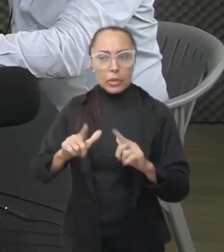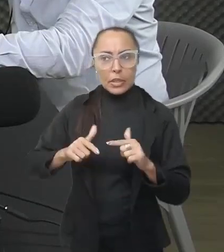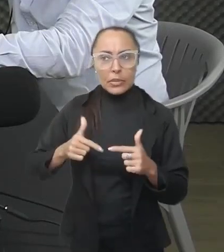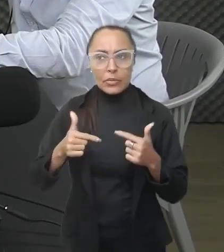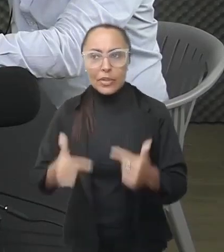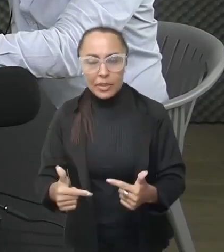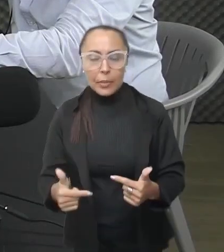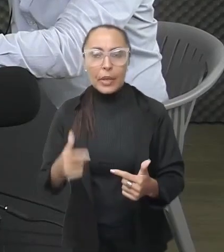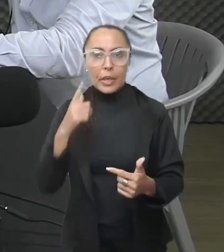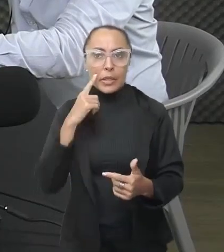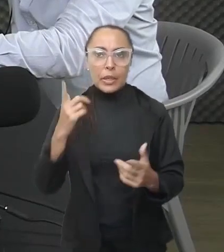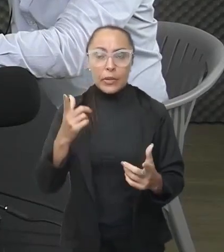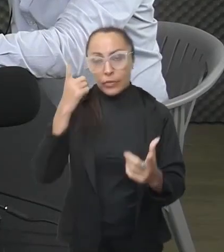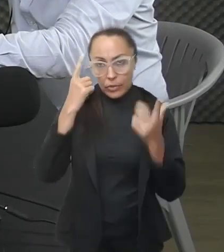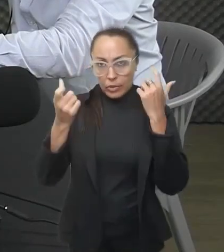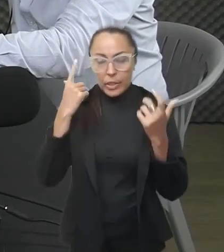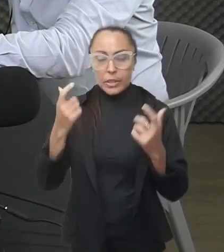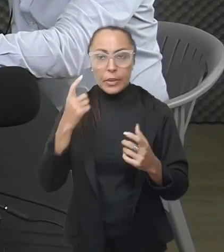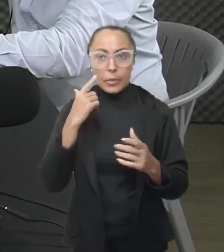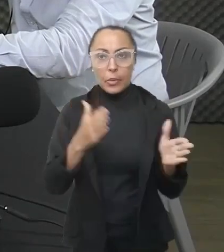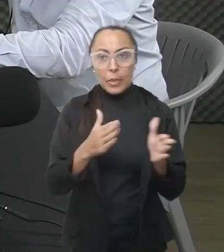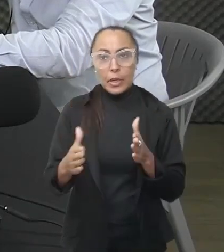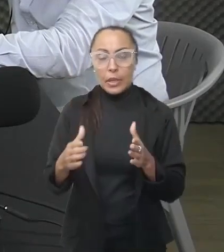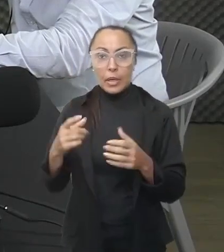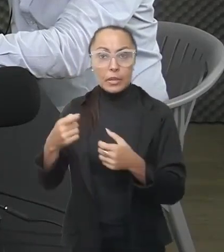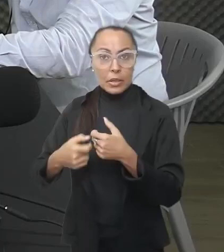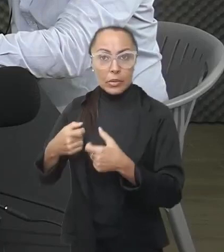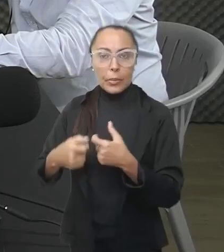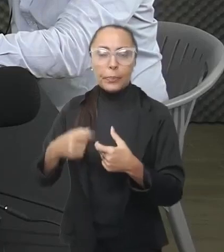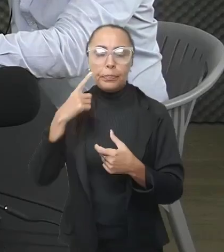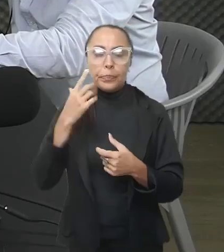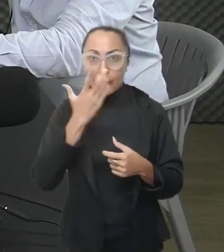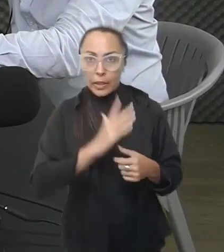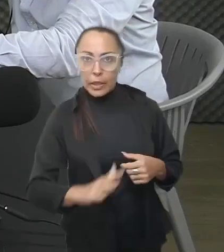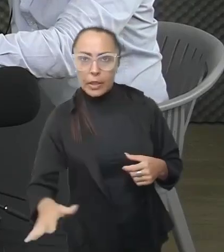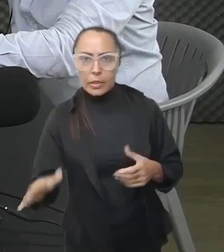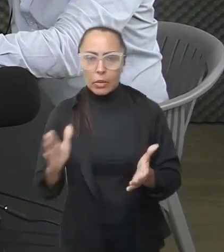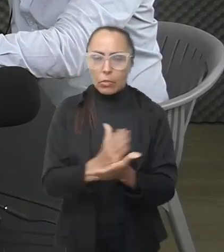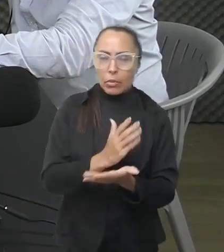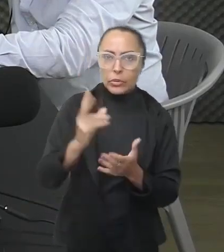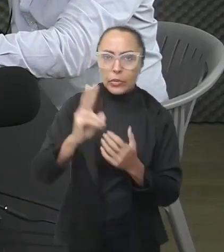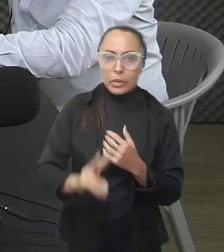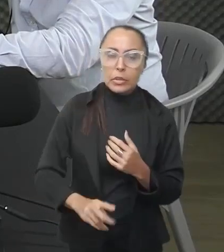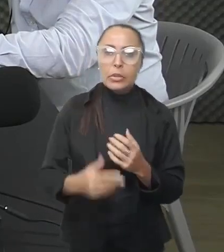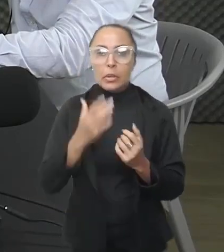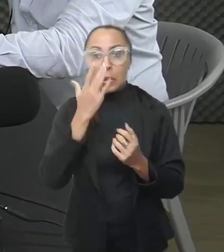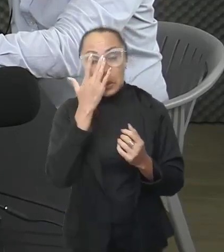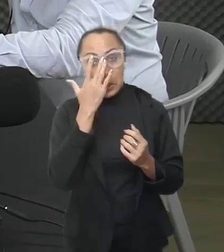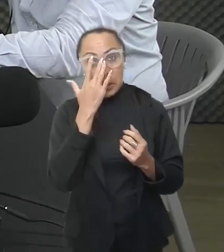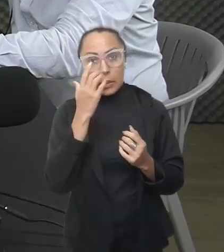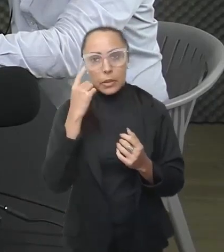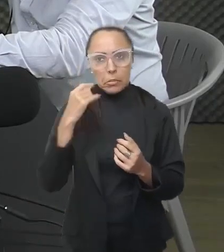da violência contra a criança e adolescente, principalmente a sexual. As crianças, muitas vezes crianças de